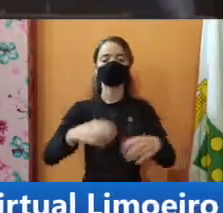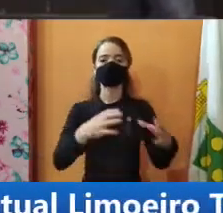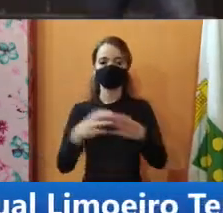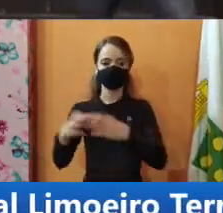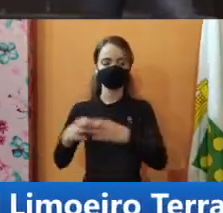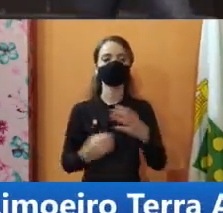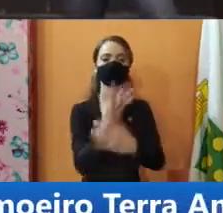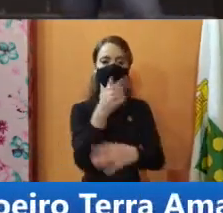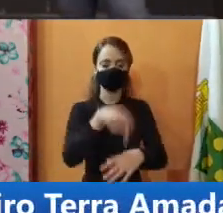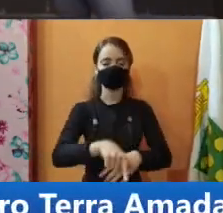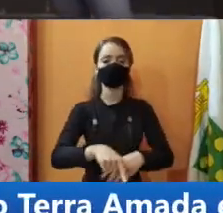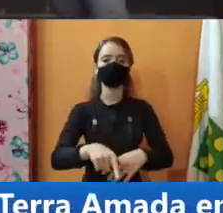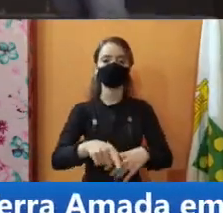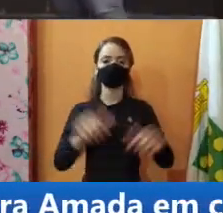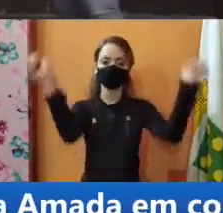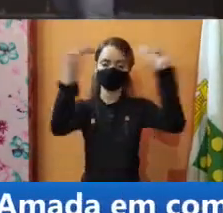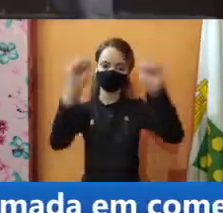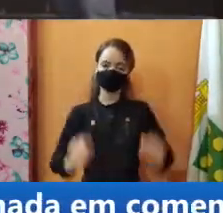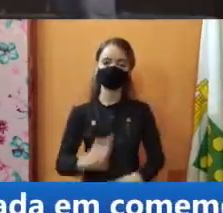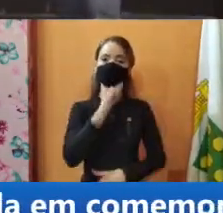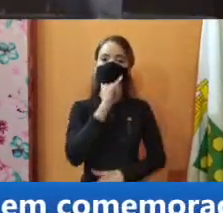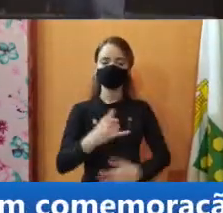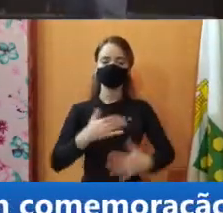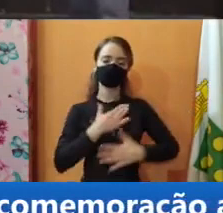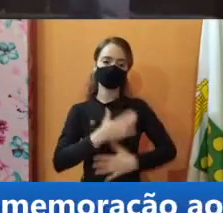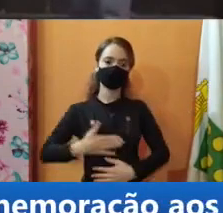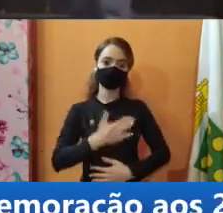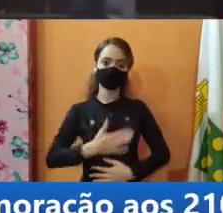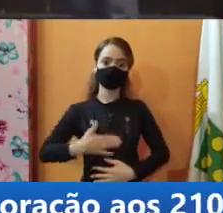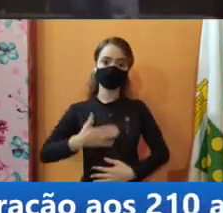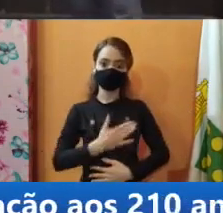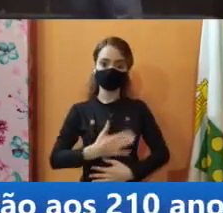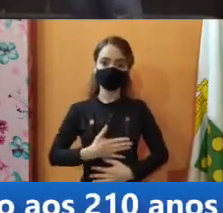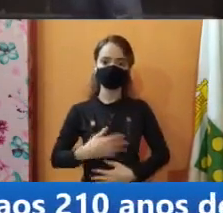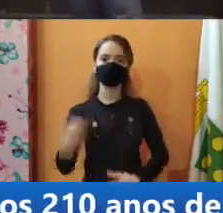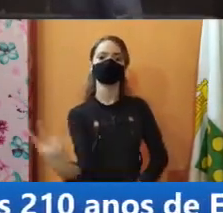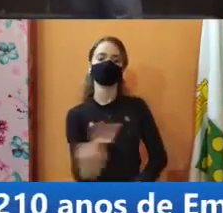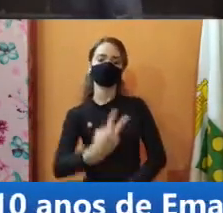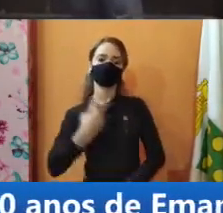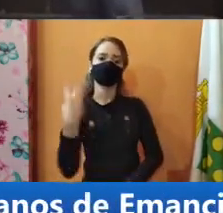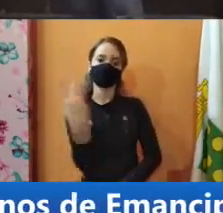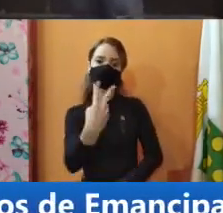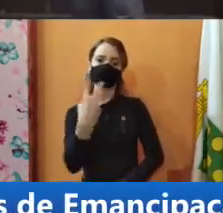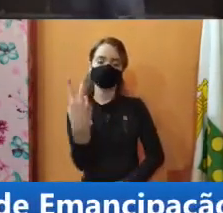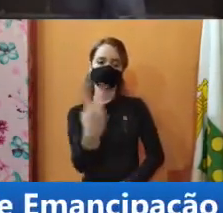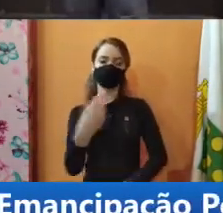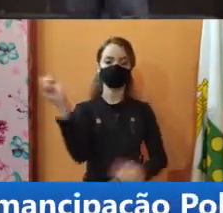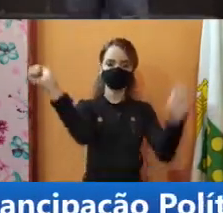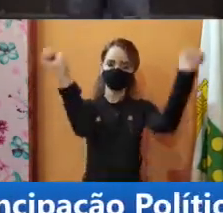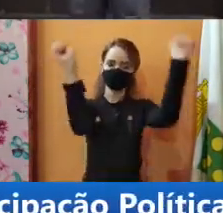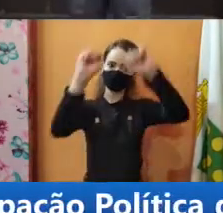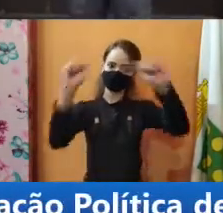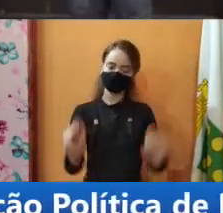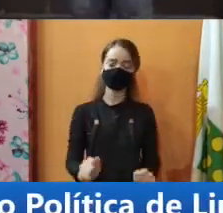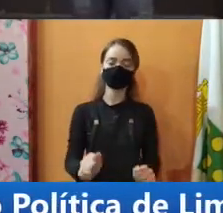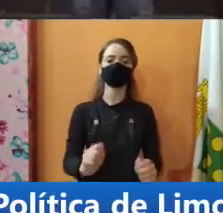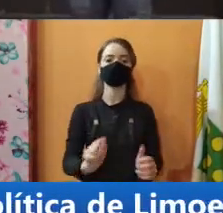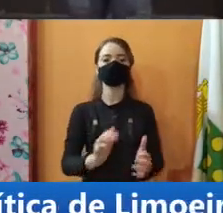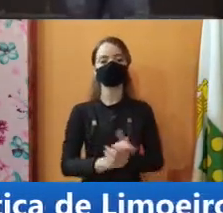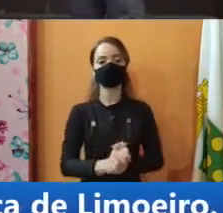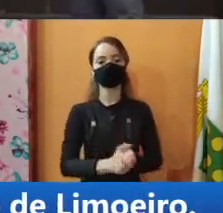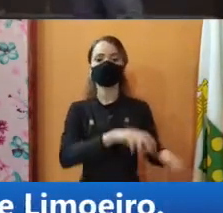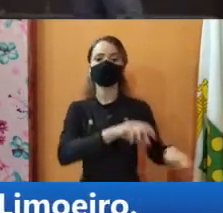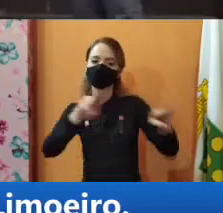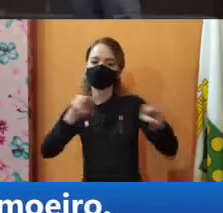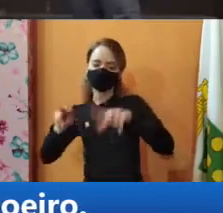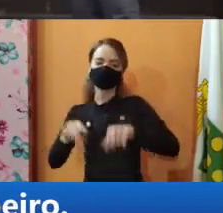auditório. E dizer que é uma satisfação quando a gente é valorizado enquanto artista. É, durante